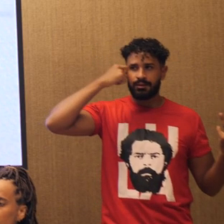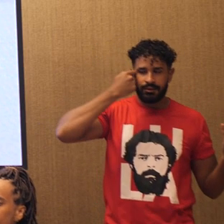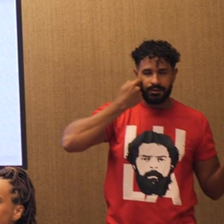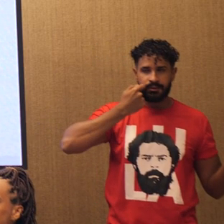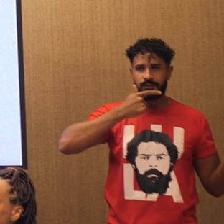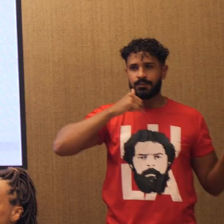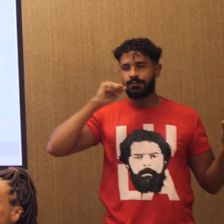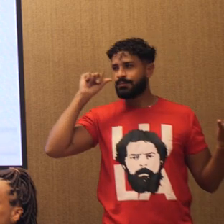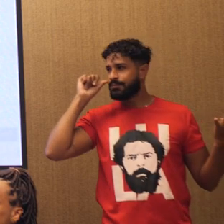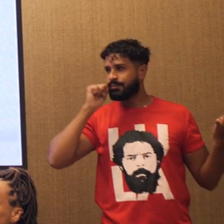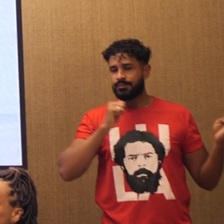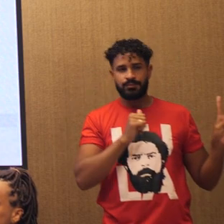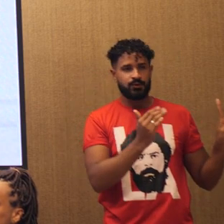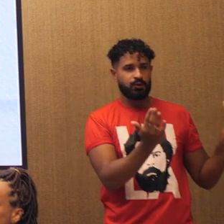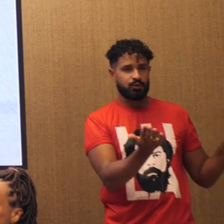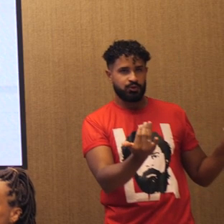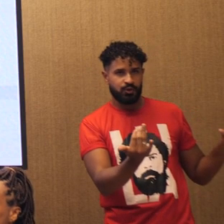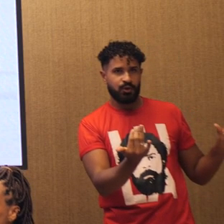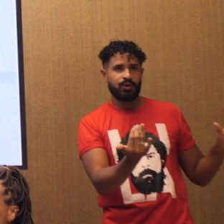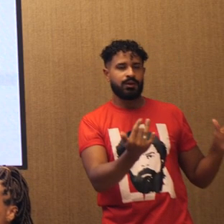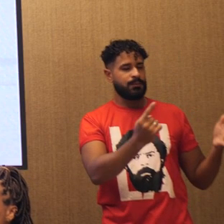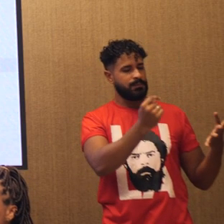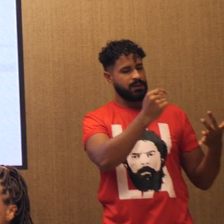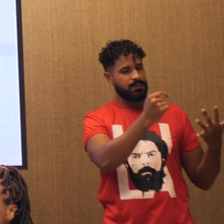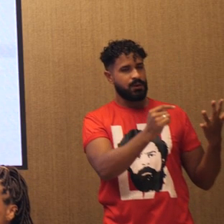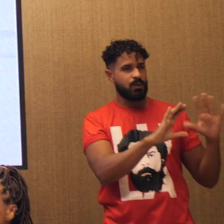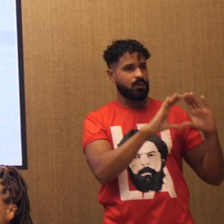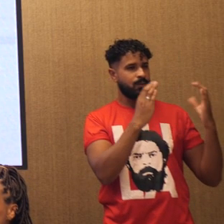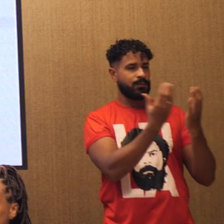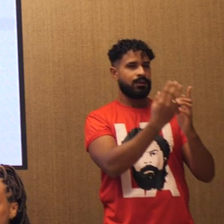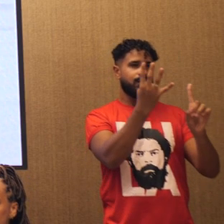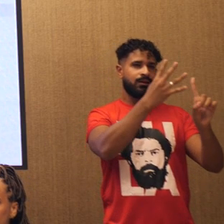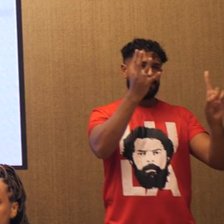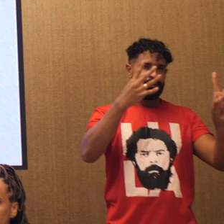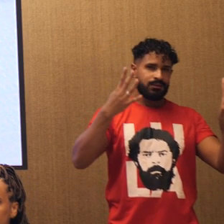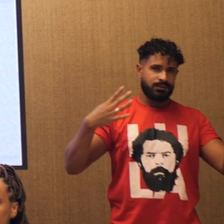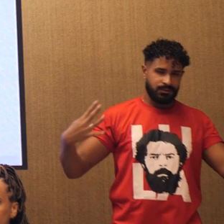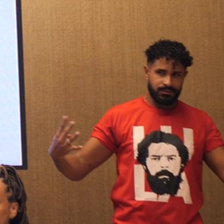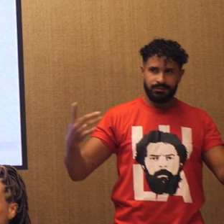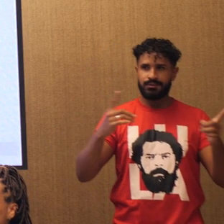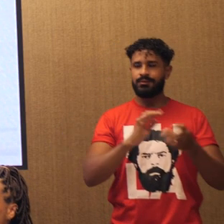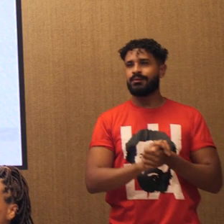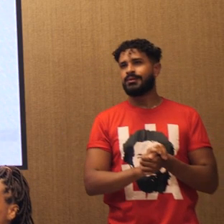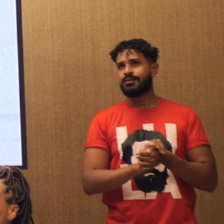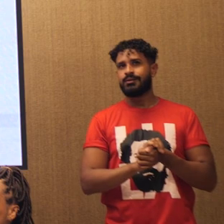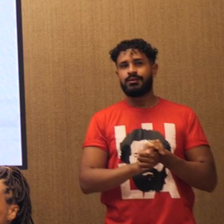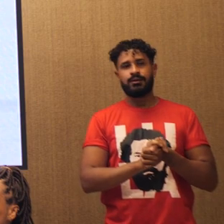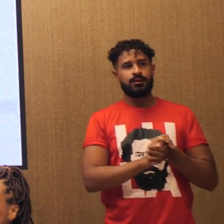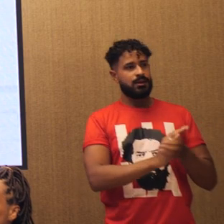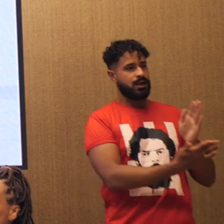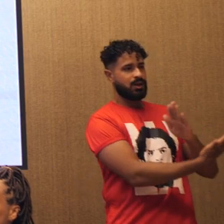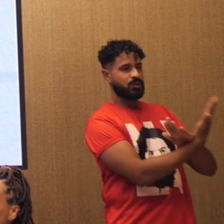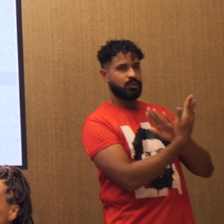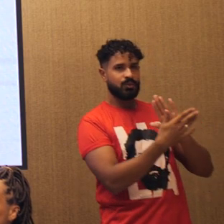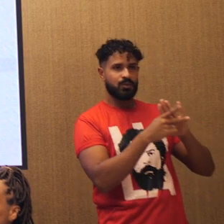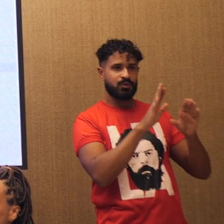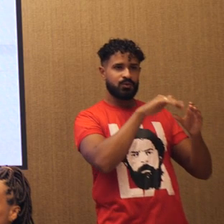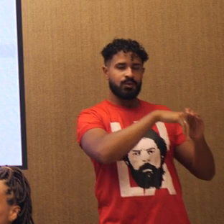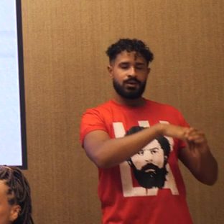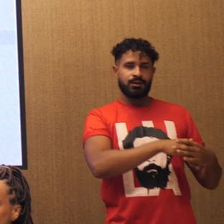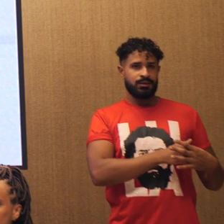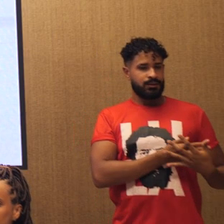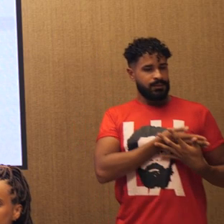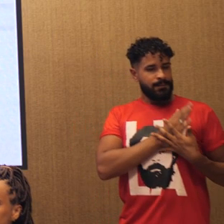os negros, a juventude, a comunidade LGBTQI+, graças aos eleitores de